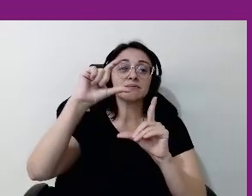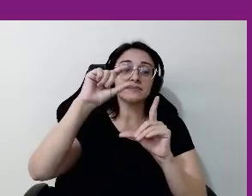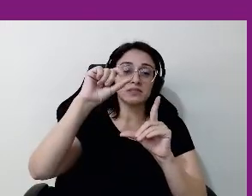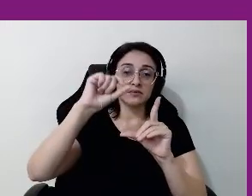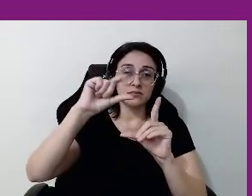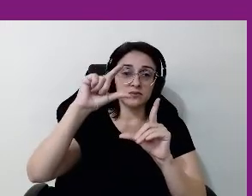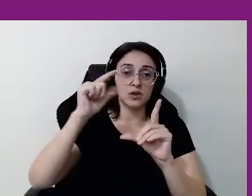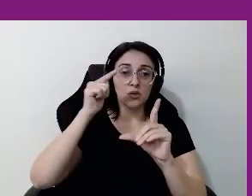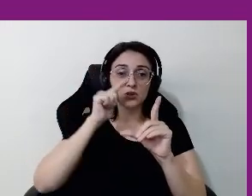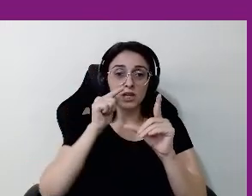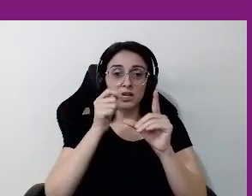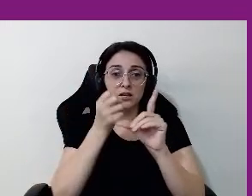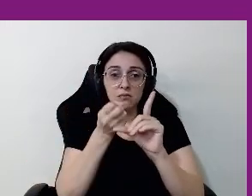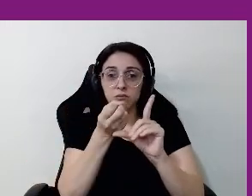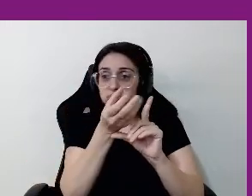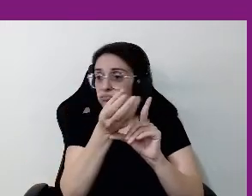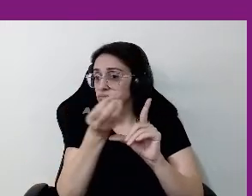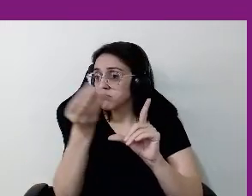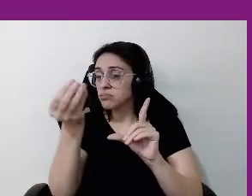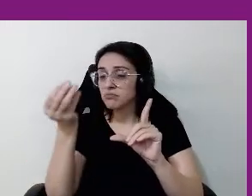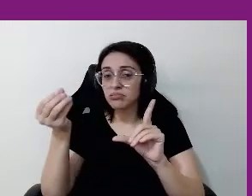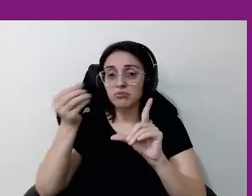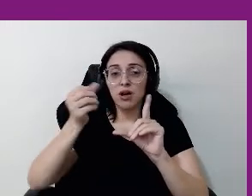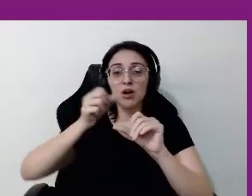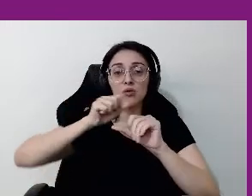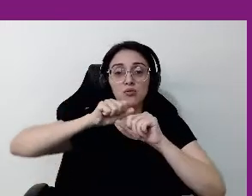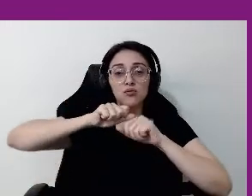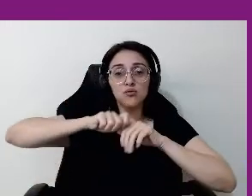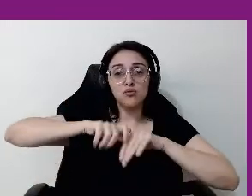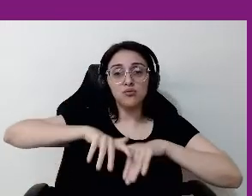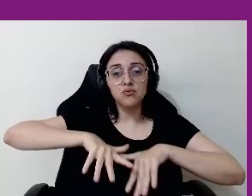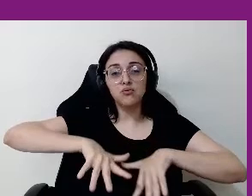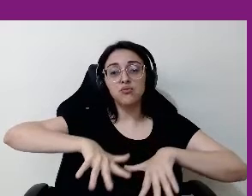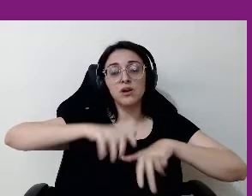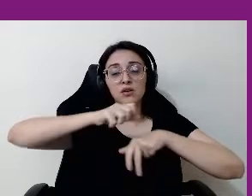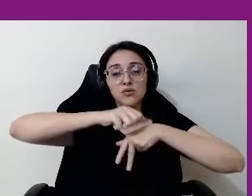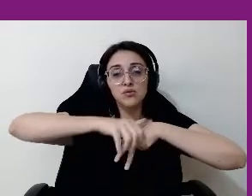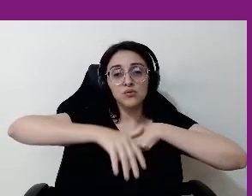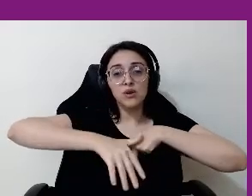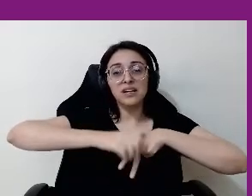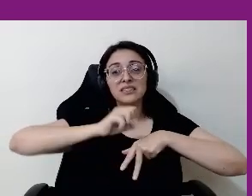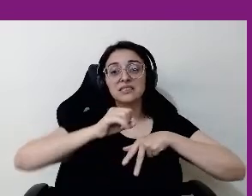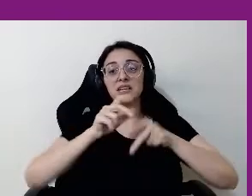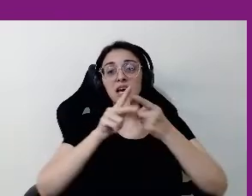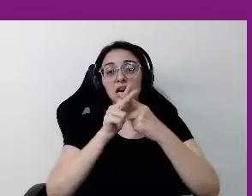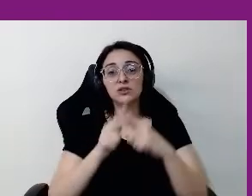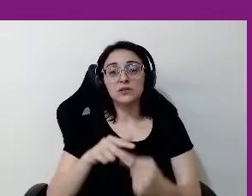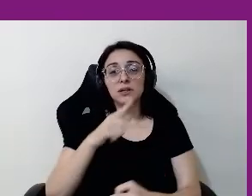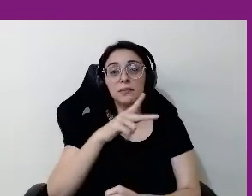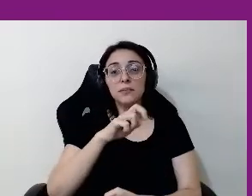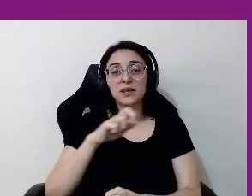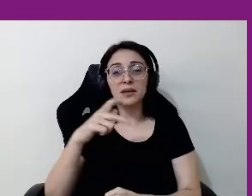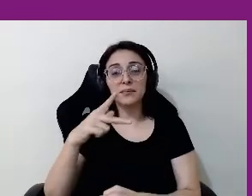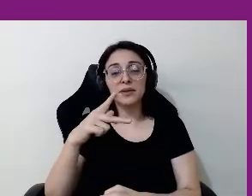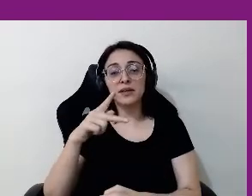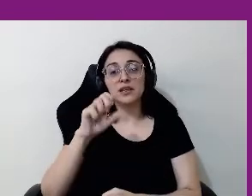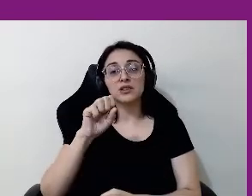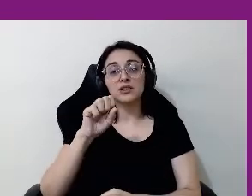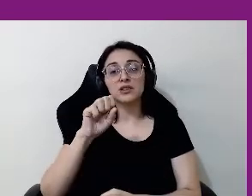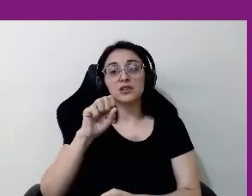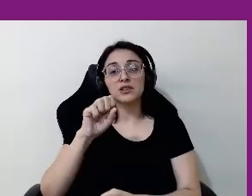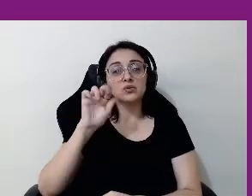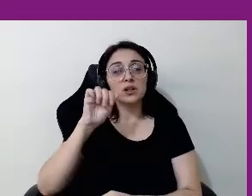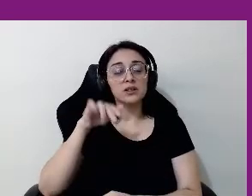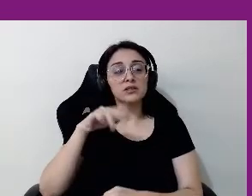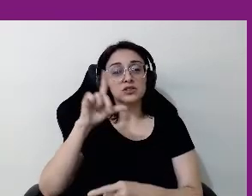você consegue redistribuir esse centro de ventilação se você ajusta a PIP, e você consegue diminuir o strain regional